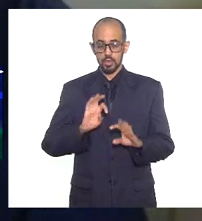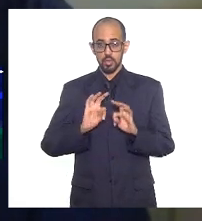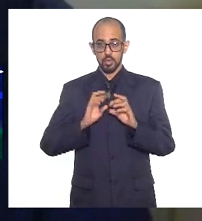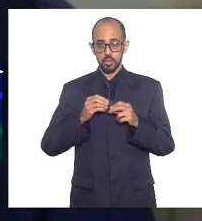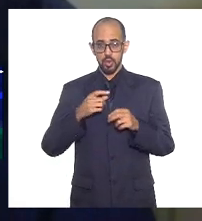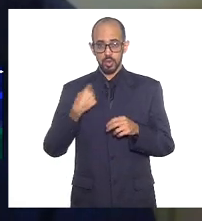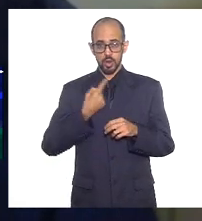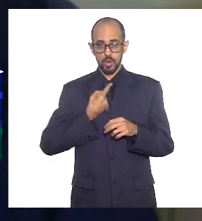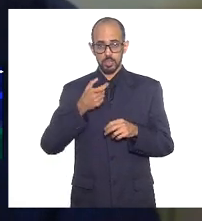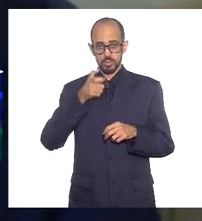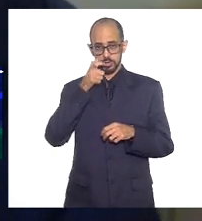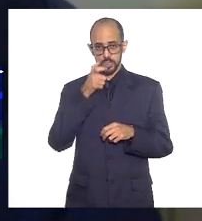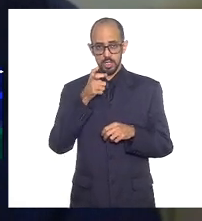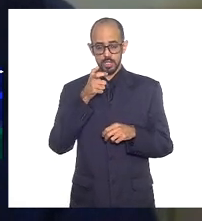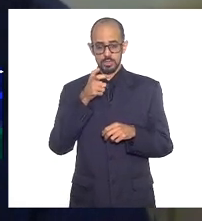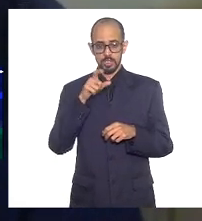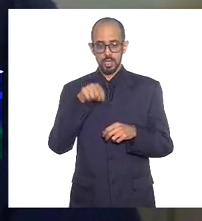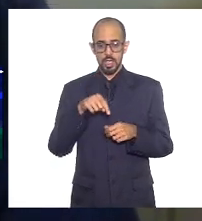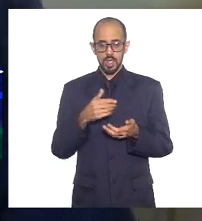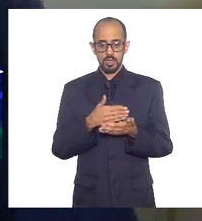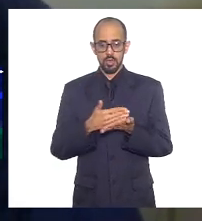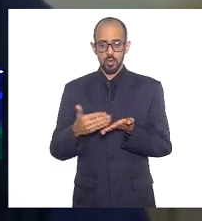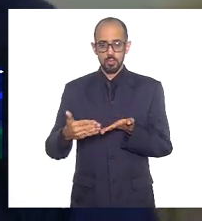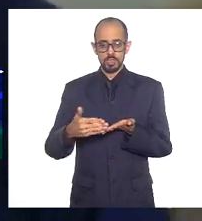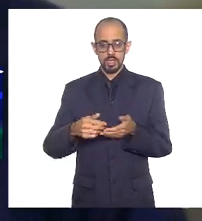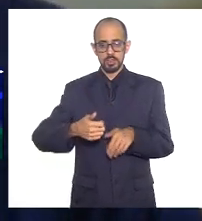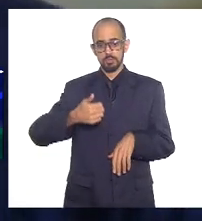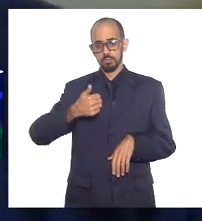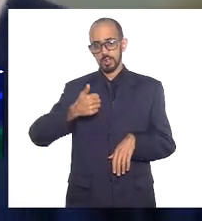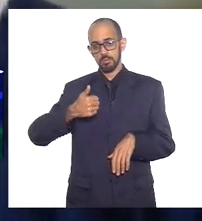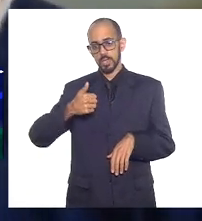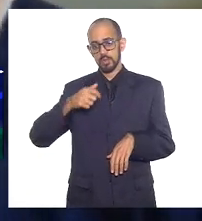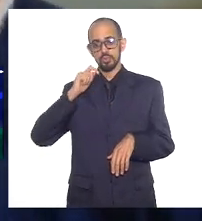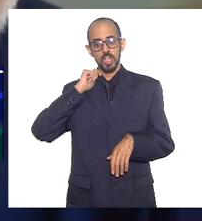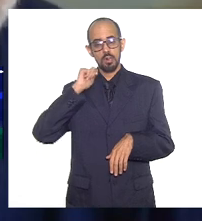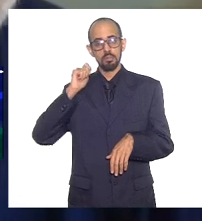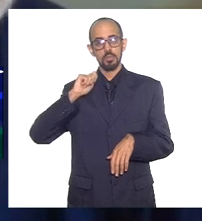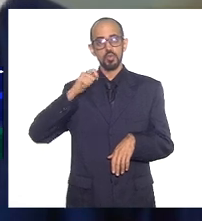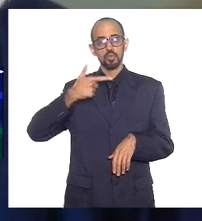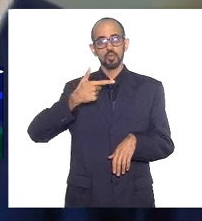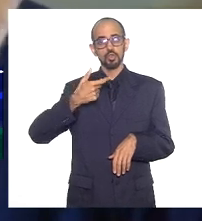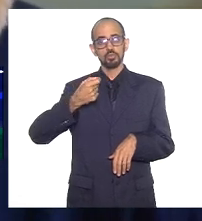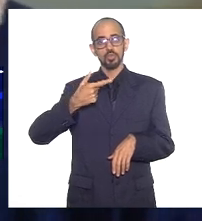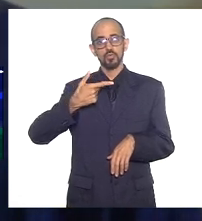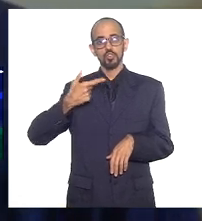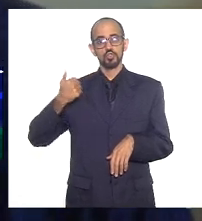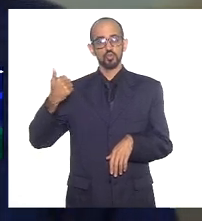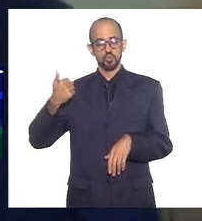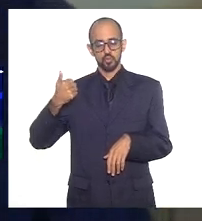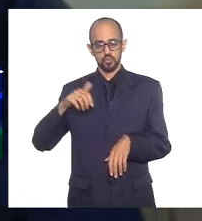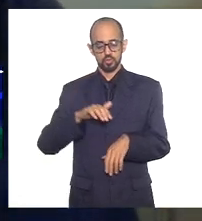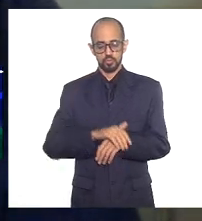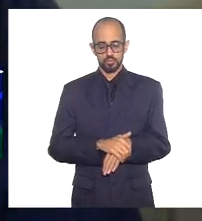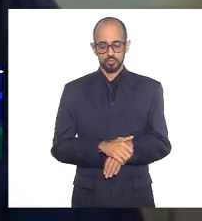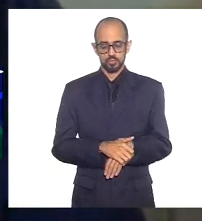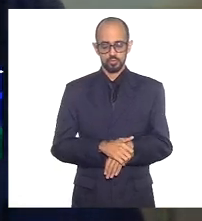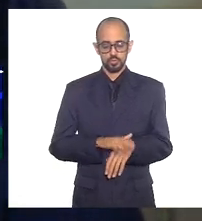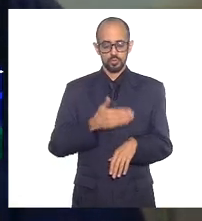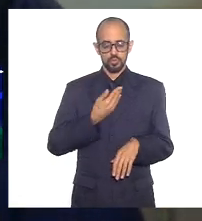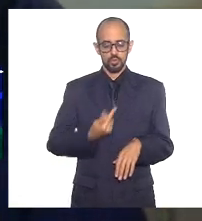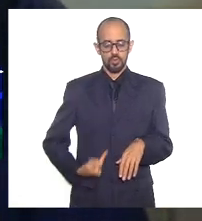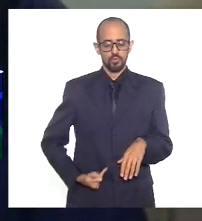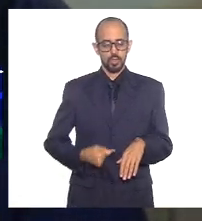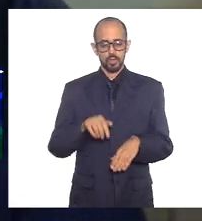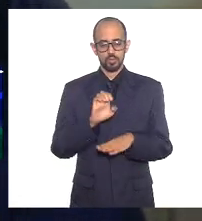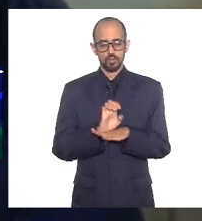foi que ele tivesse início em primeiro de abril de 2021 governo do